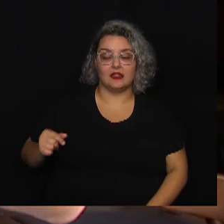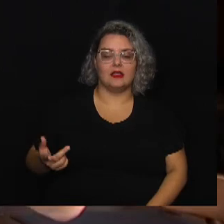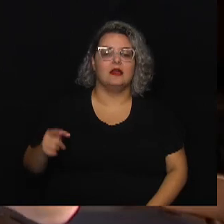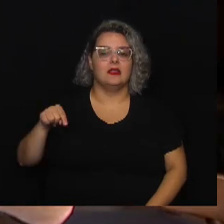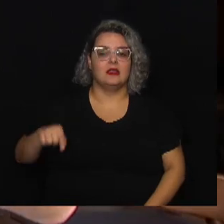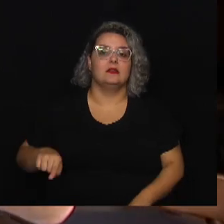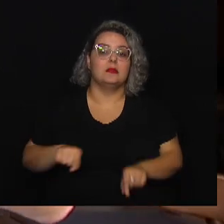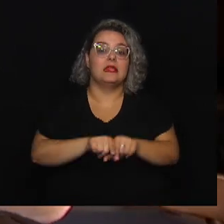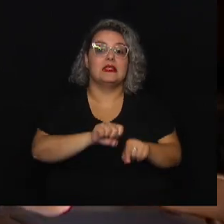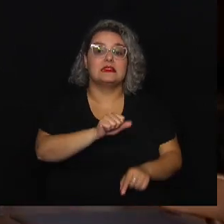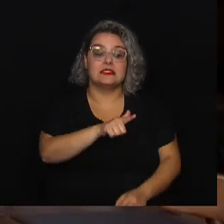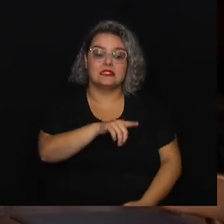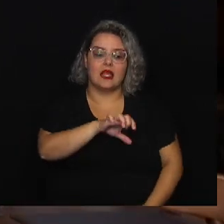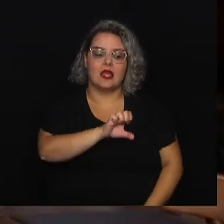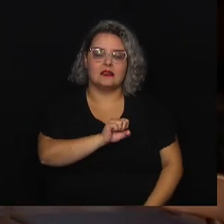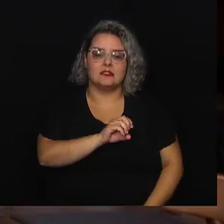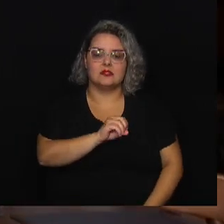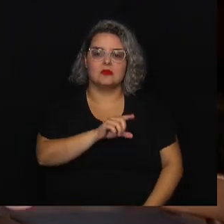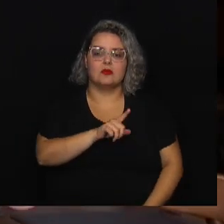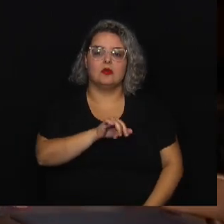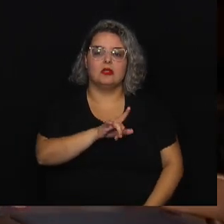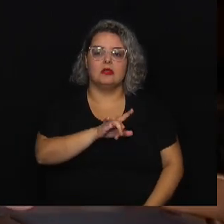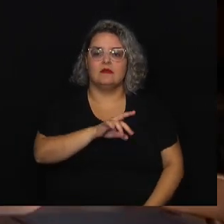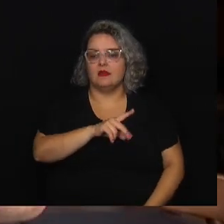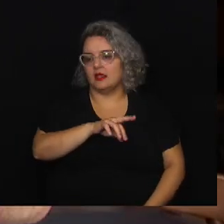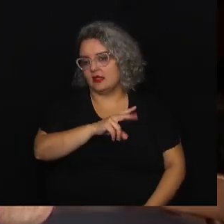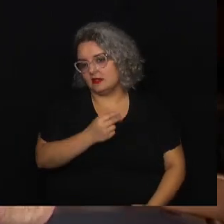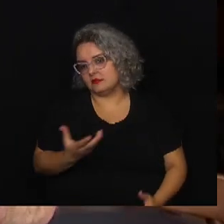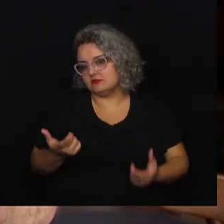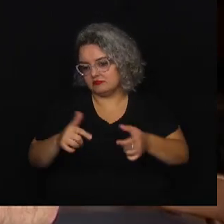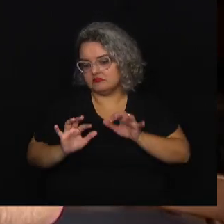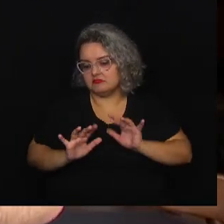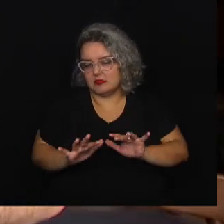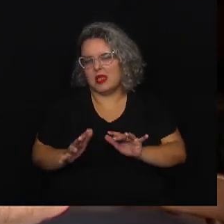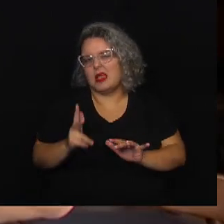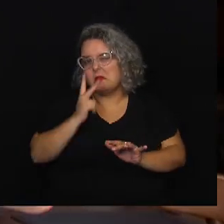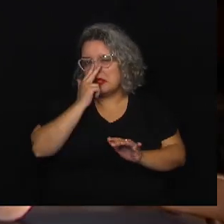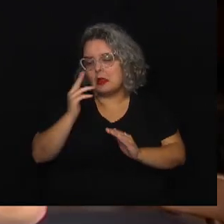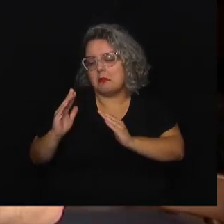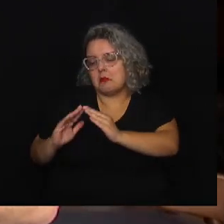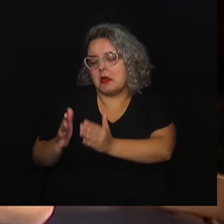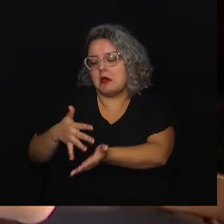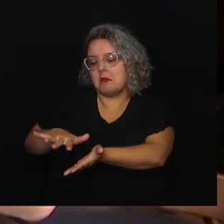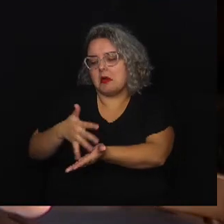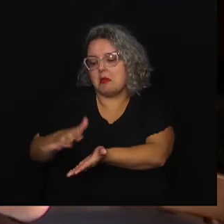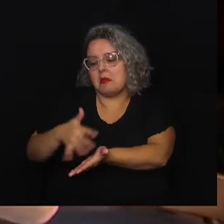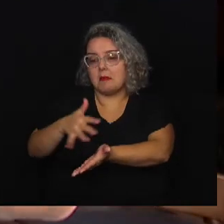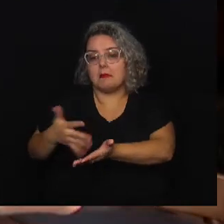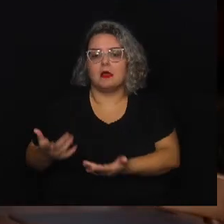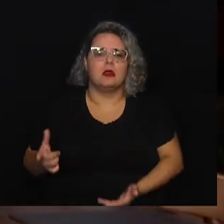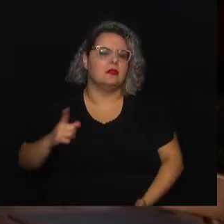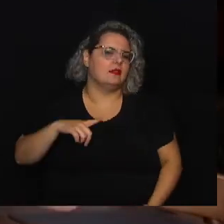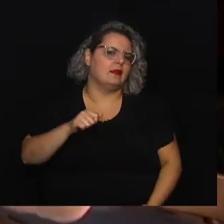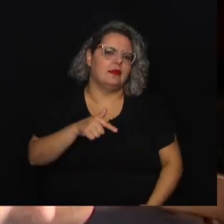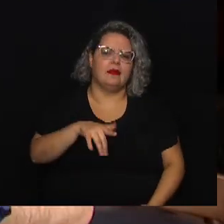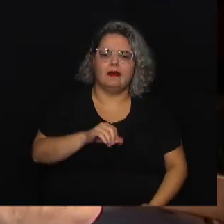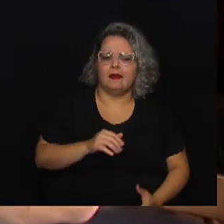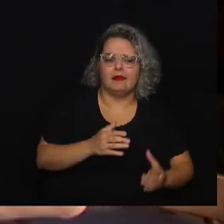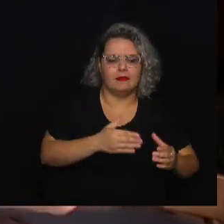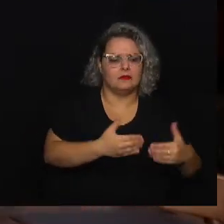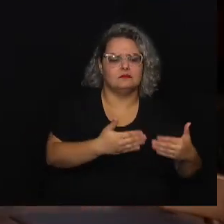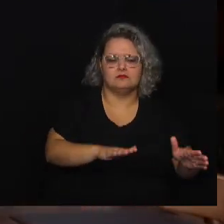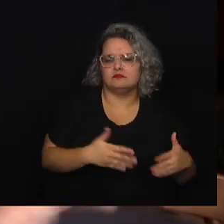tinha lá, o bloco é o padrão do que hoje seria uma escola de samba. Que tem suas alas, tem ala de compositor, a